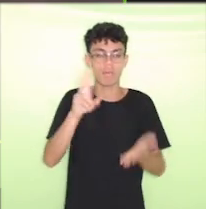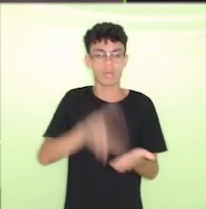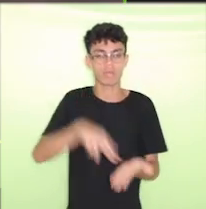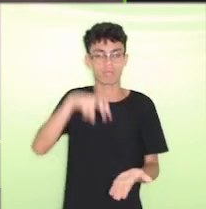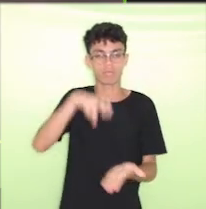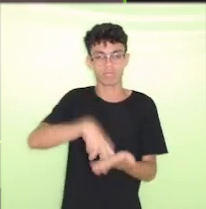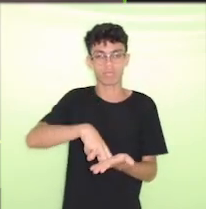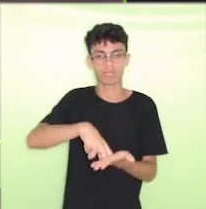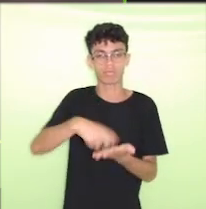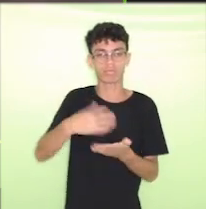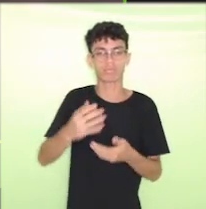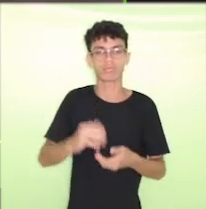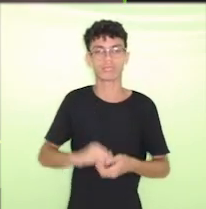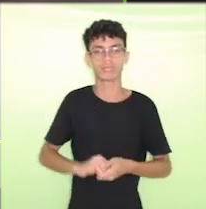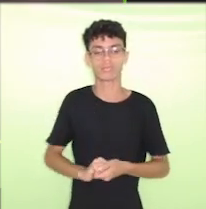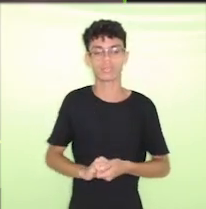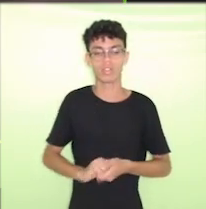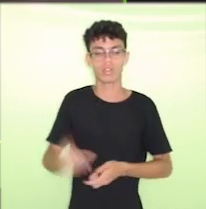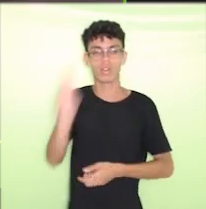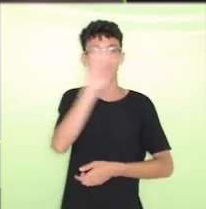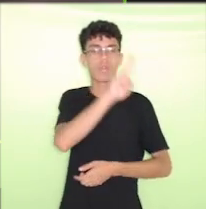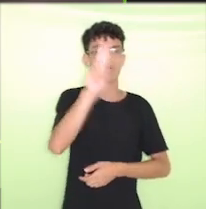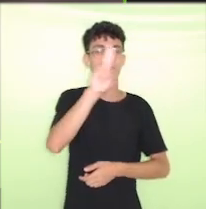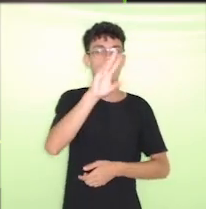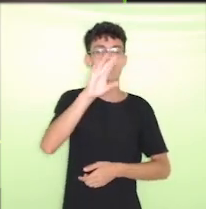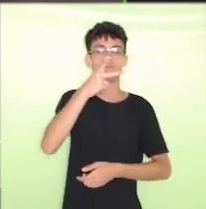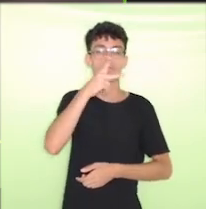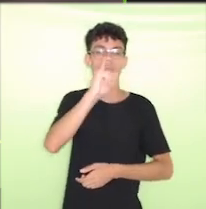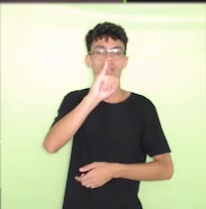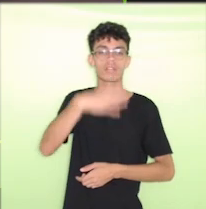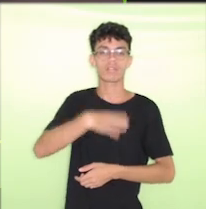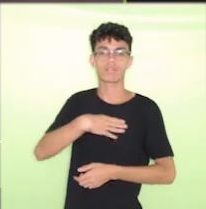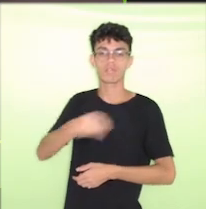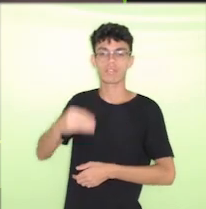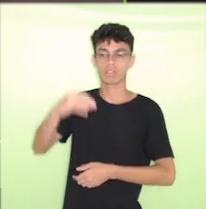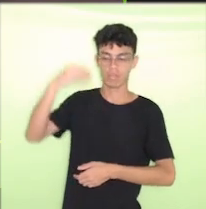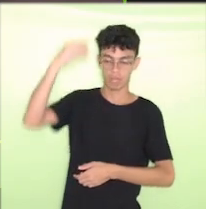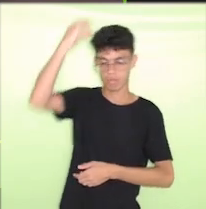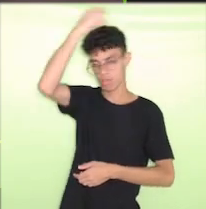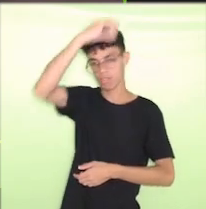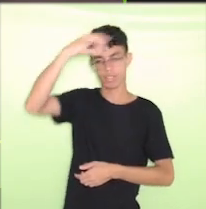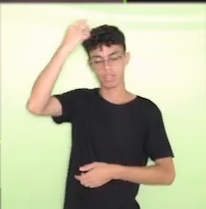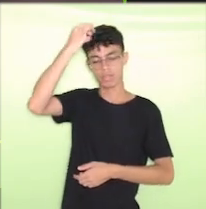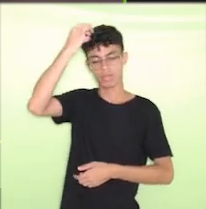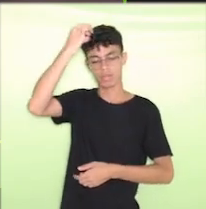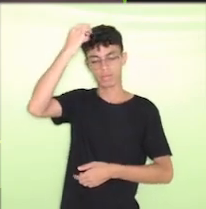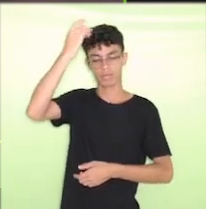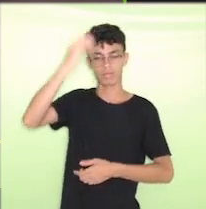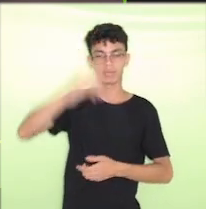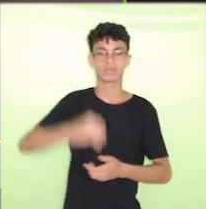ajoelhe-se. Em nome do Pai, do Filho, do Espírito Santo.